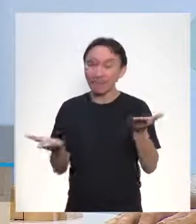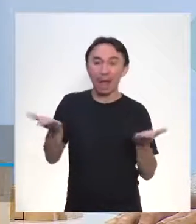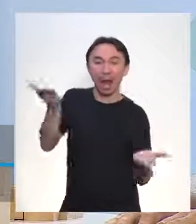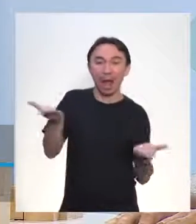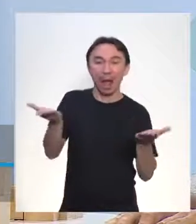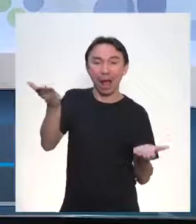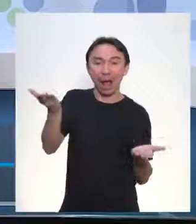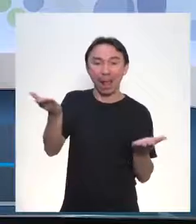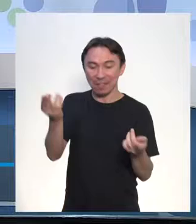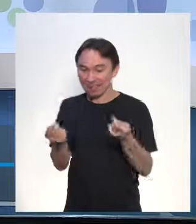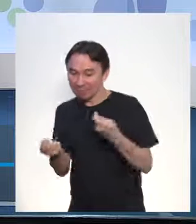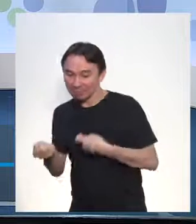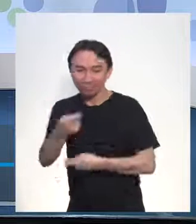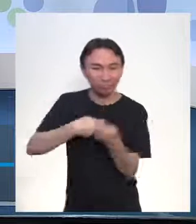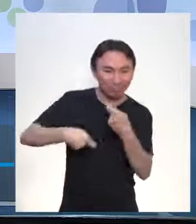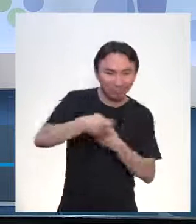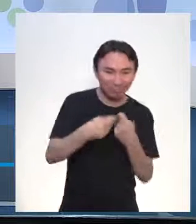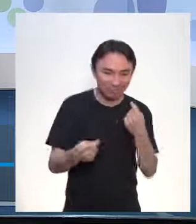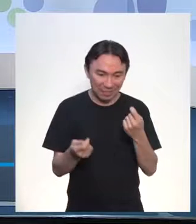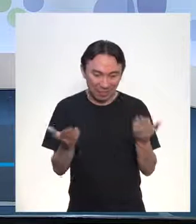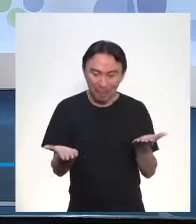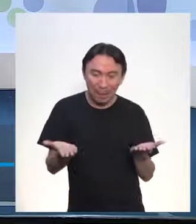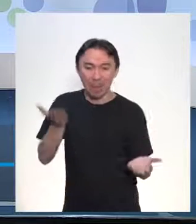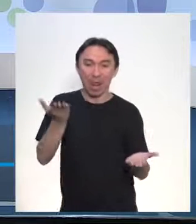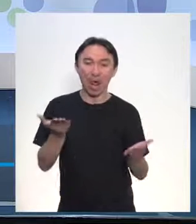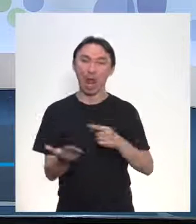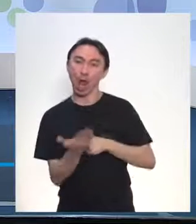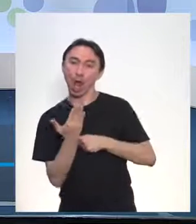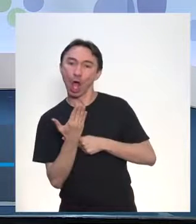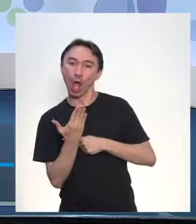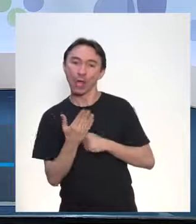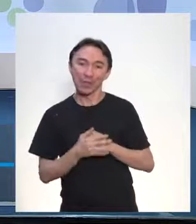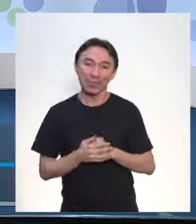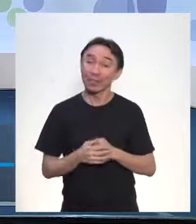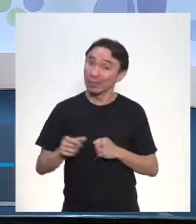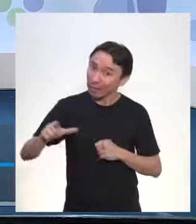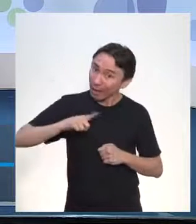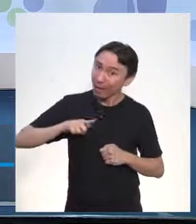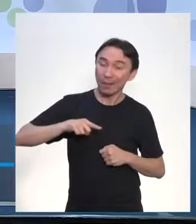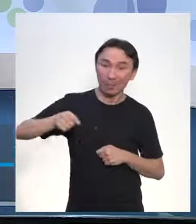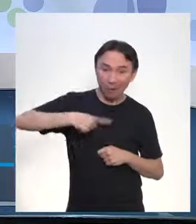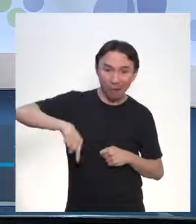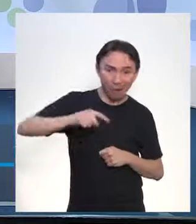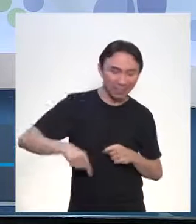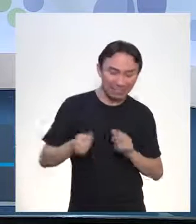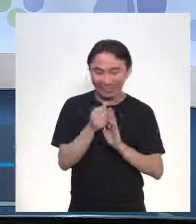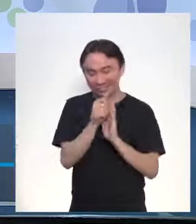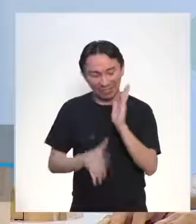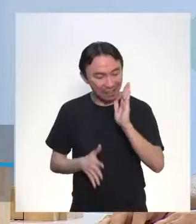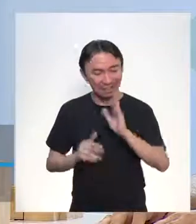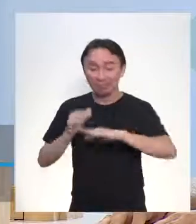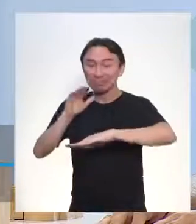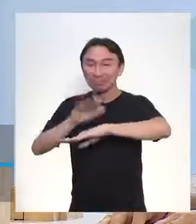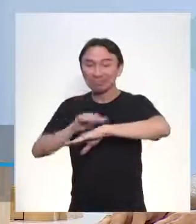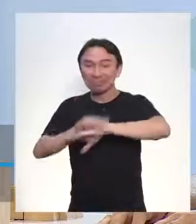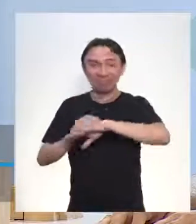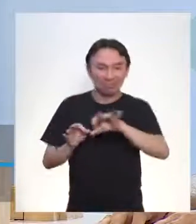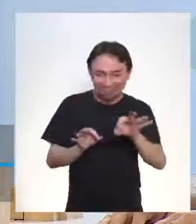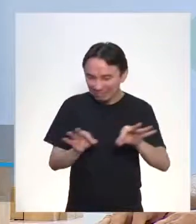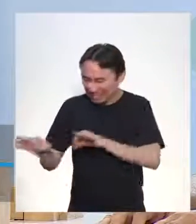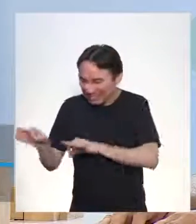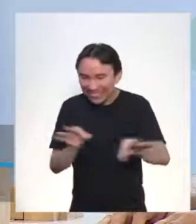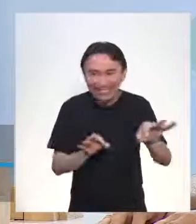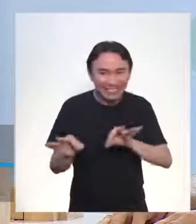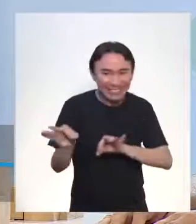muito legal, Pro. Nós fizemos uma atividade mão na massa e os alunos eles tinham que reproduzir uma balança comercial